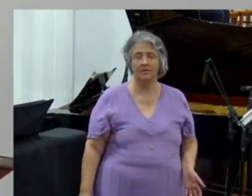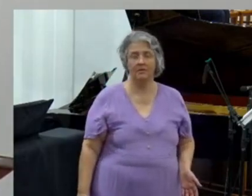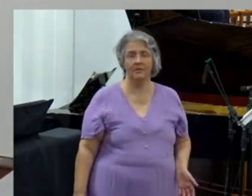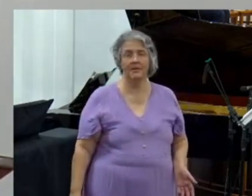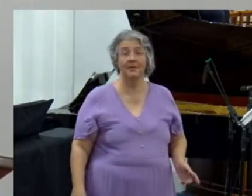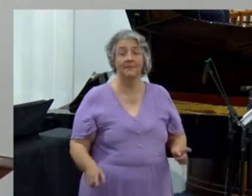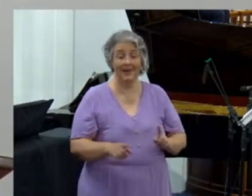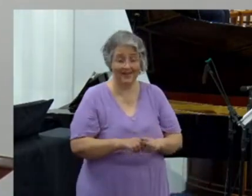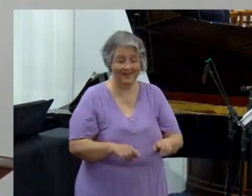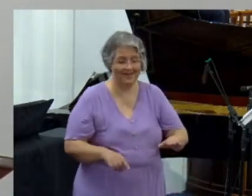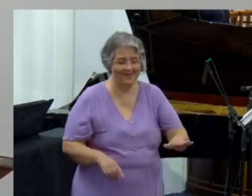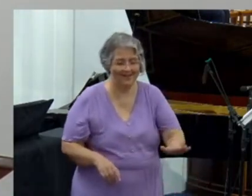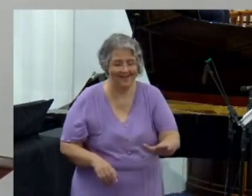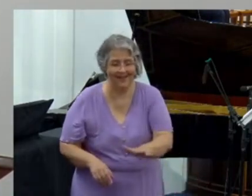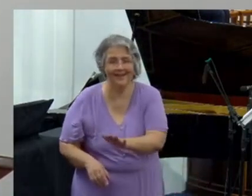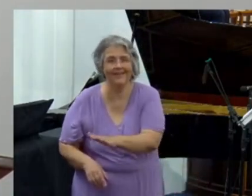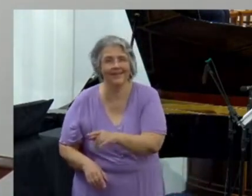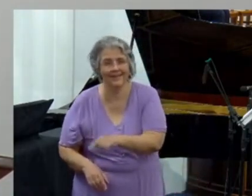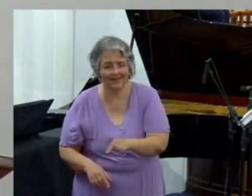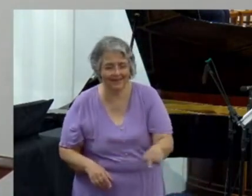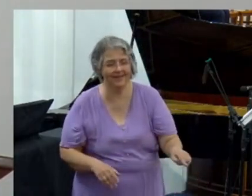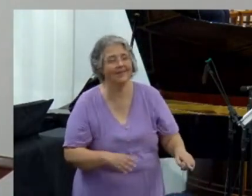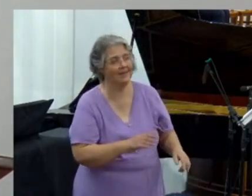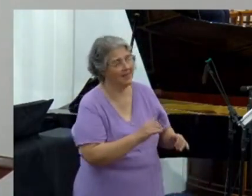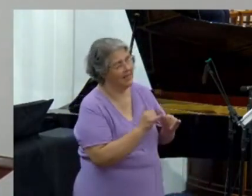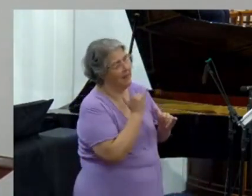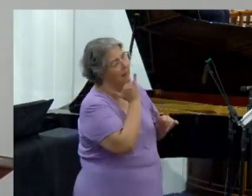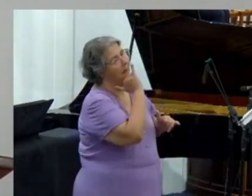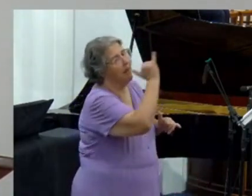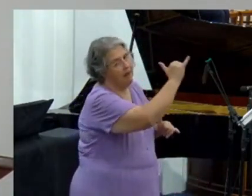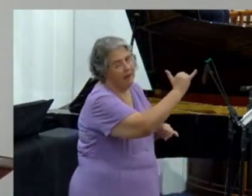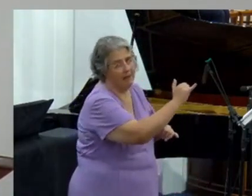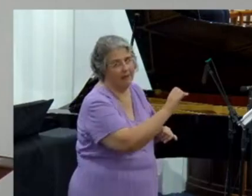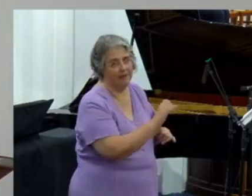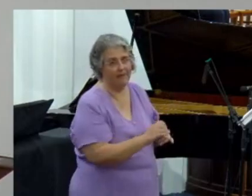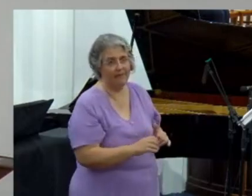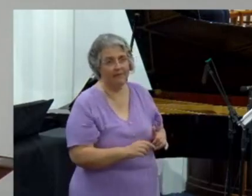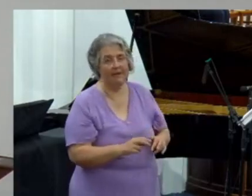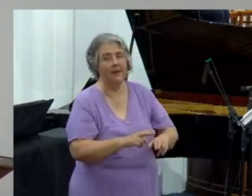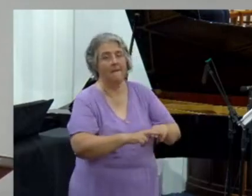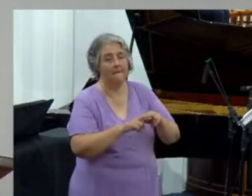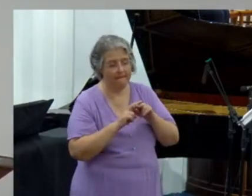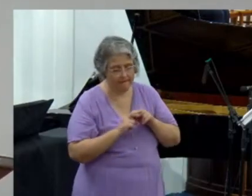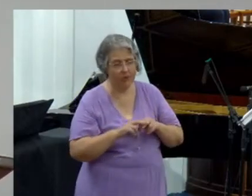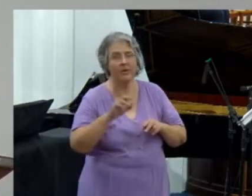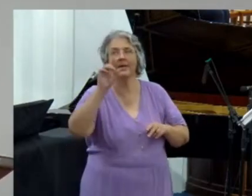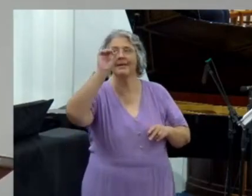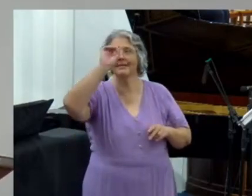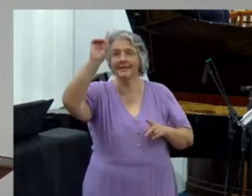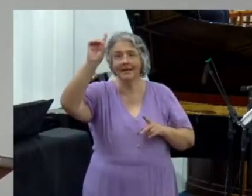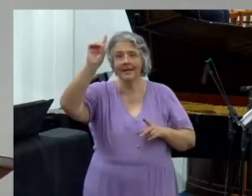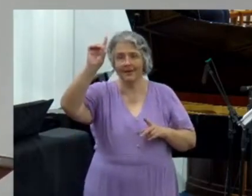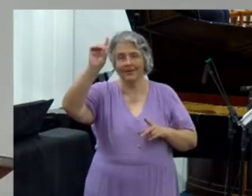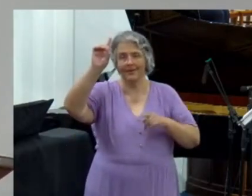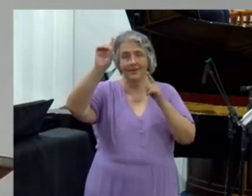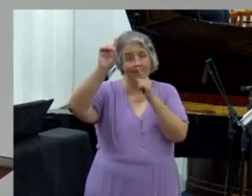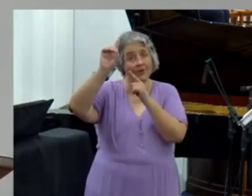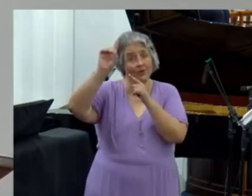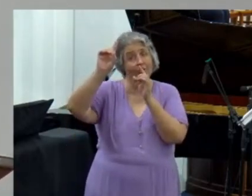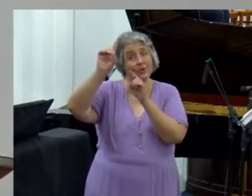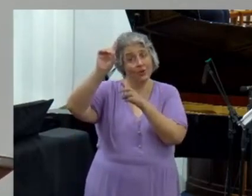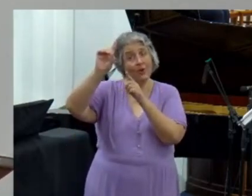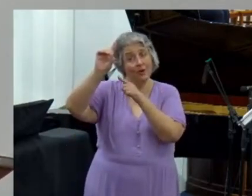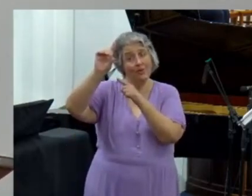É somente da boca delas, para que nós entendamos que é somente por meio de Deus, é somente por meio